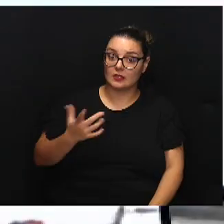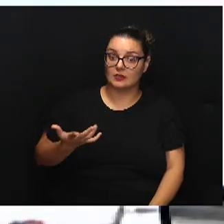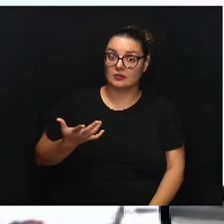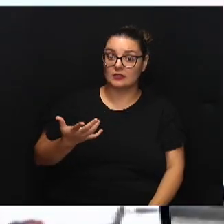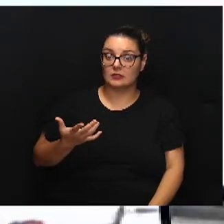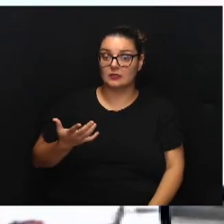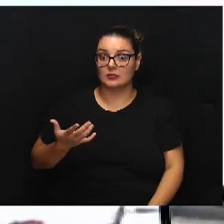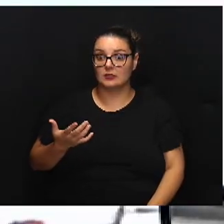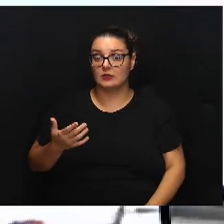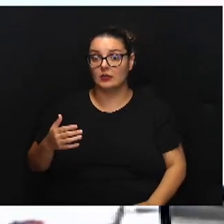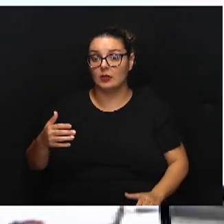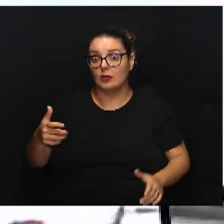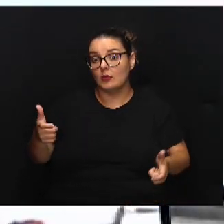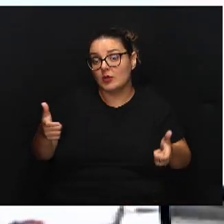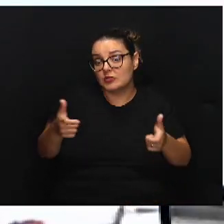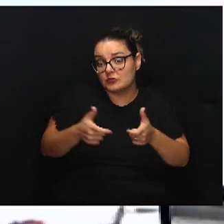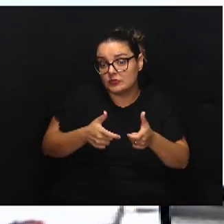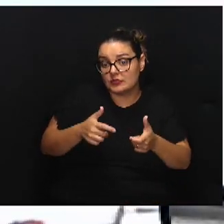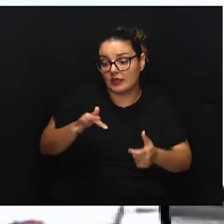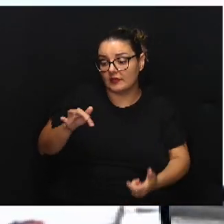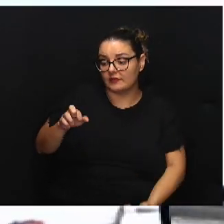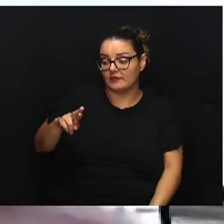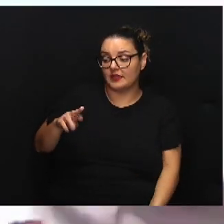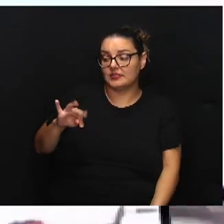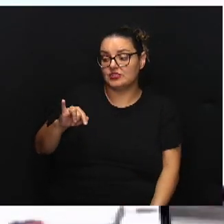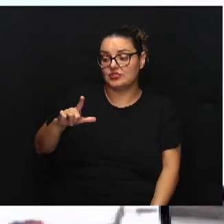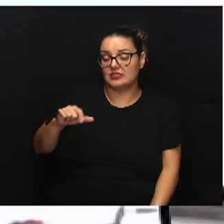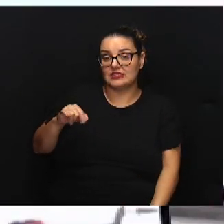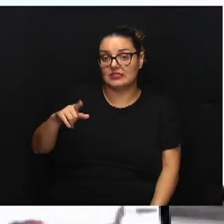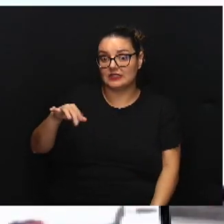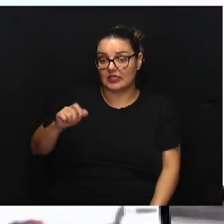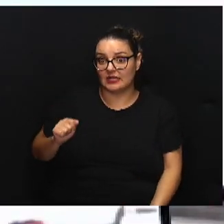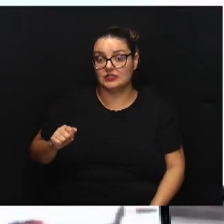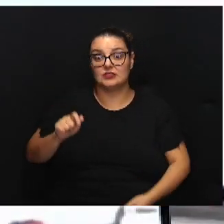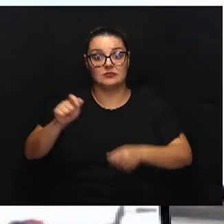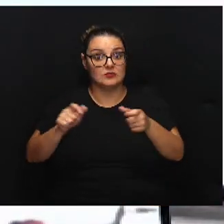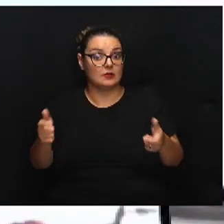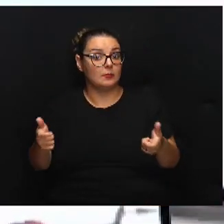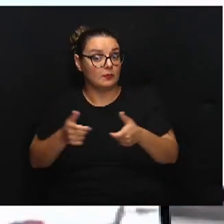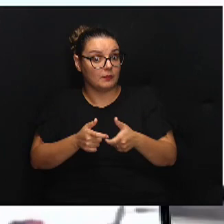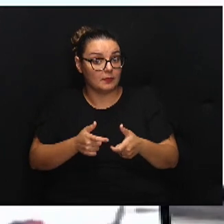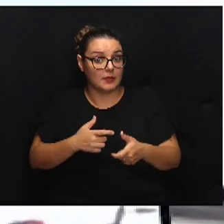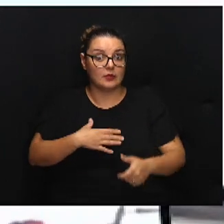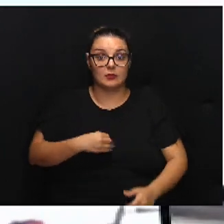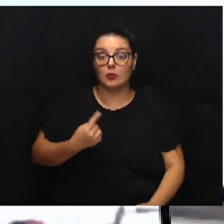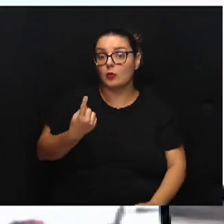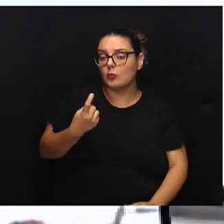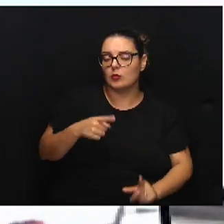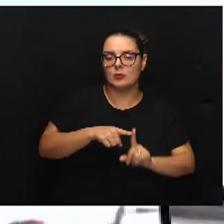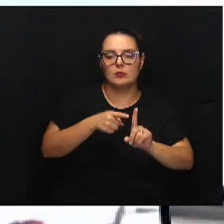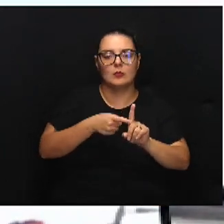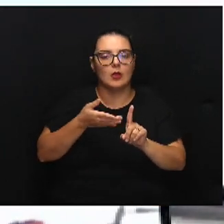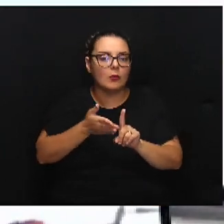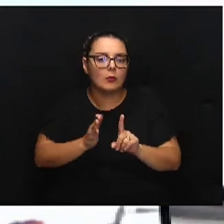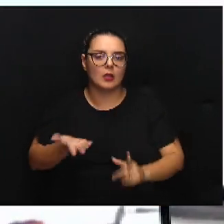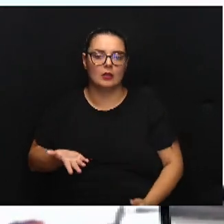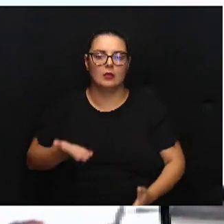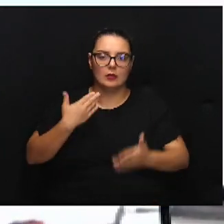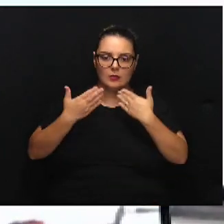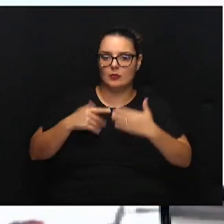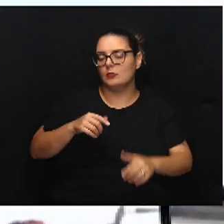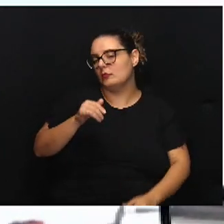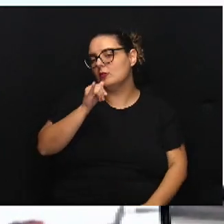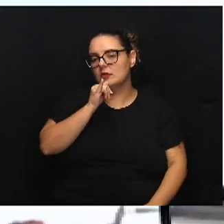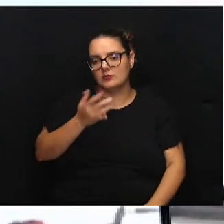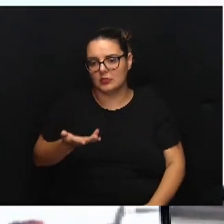da fertilidade muito grande. O que quer dizer isso? As pessoas estão tendo menos filhos, só tem um parto. Então, quando você vai conversar com alguém a respeito, por exemplo,